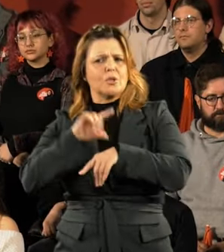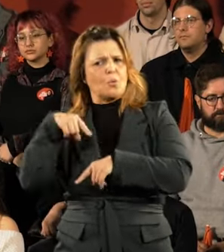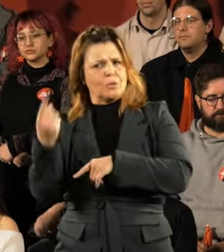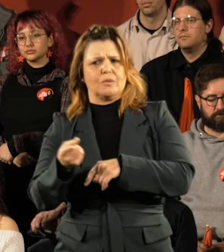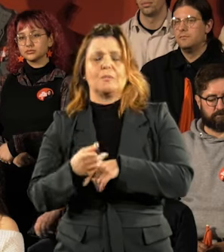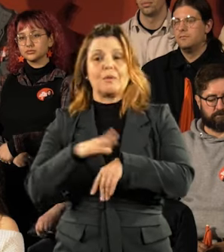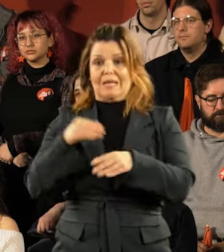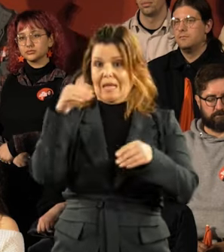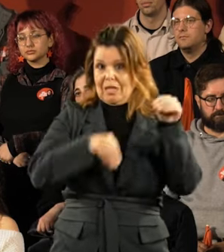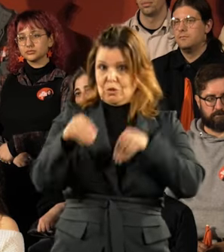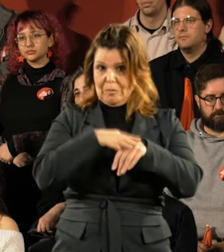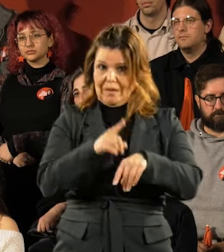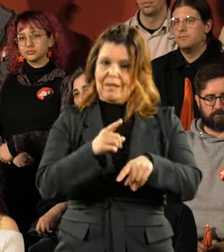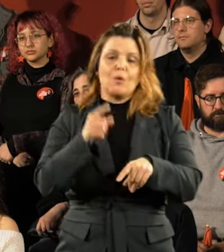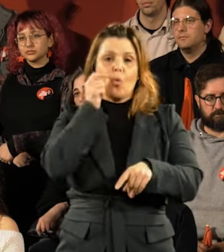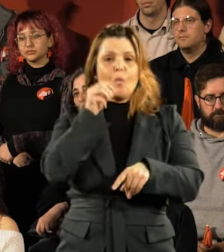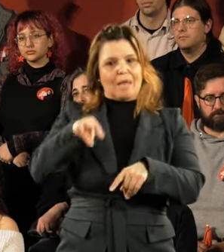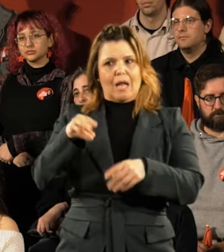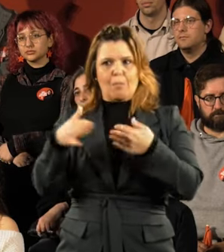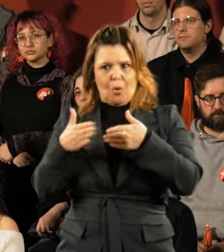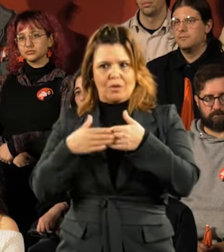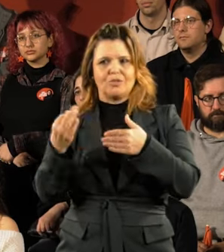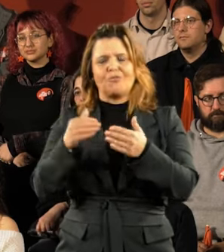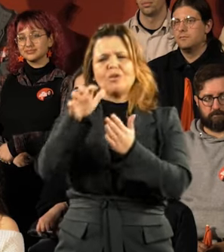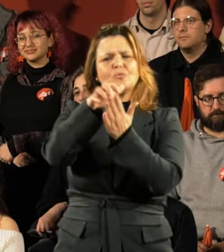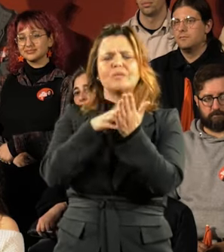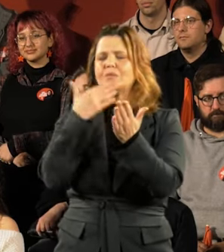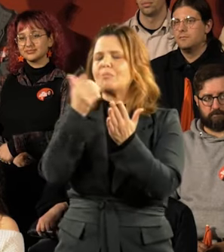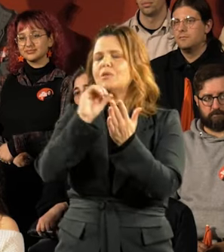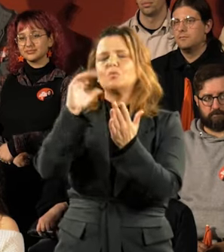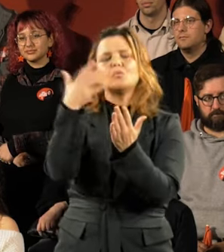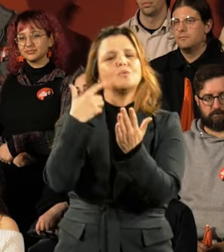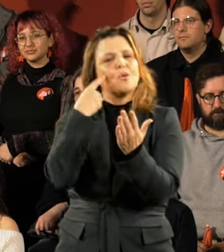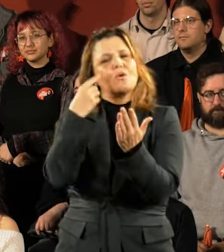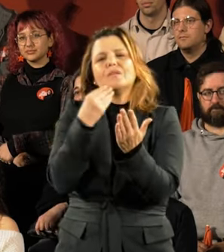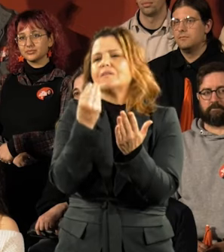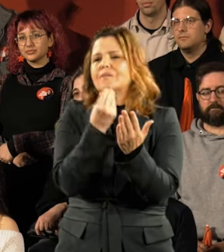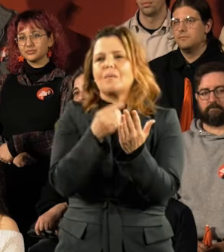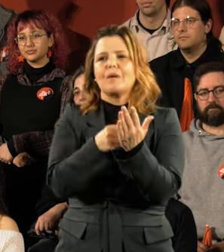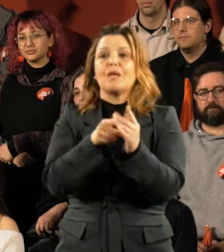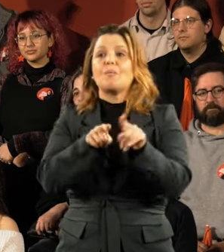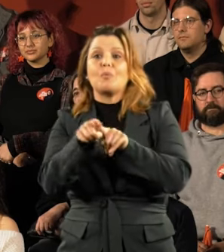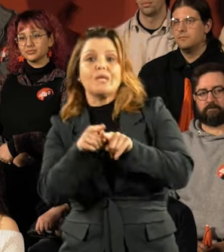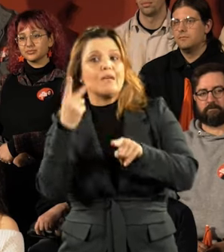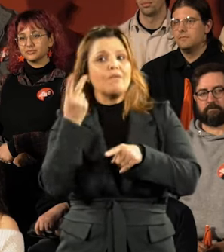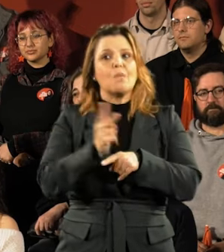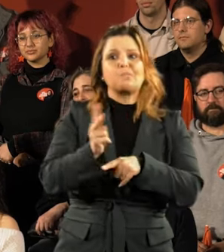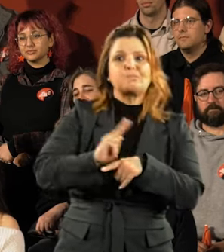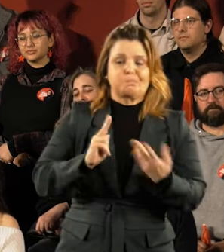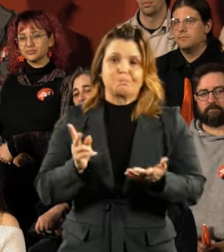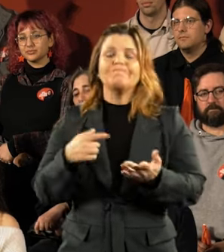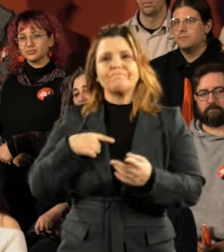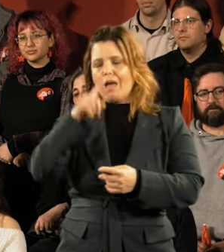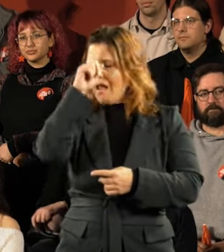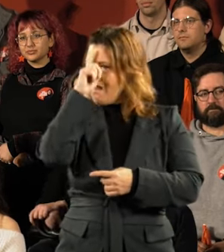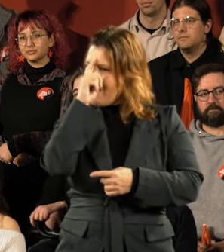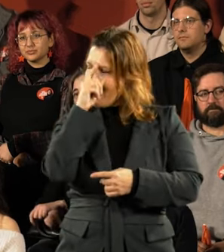eleições o Miguel escreveu um dos textos mais bonitos que conheço chama-se a política ou a vida e recorda-nos